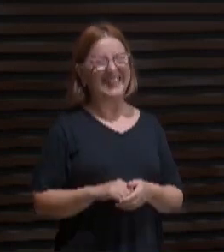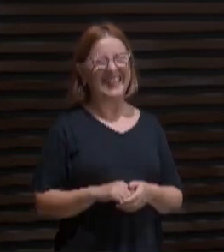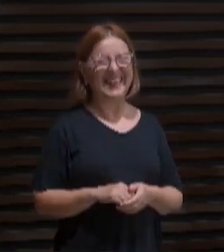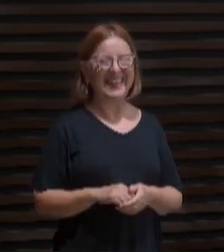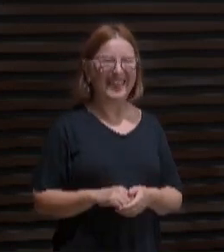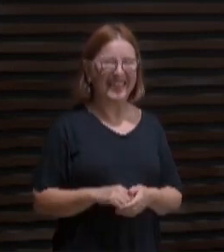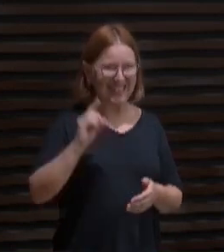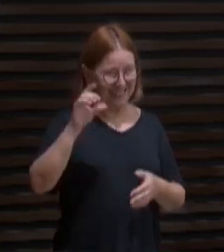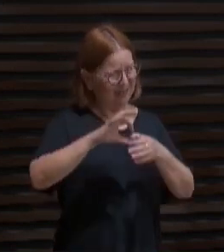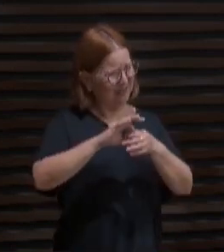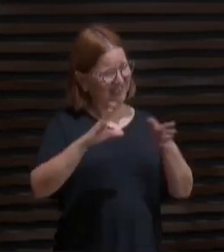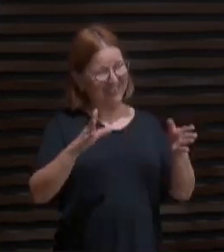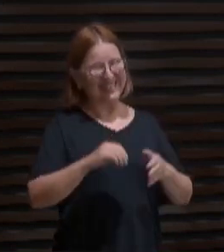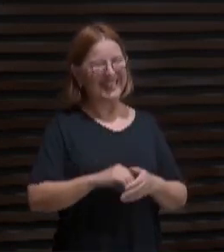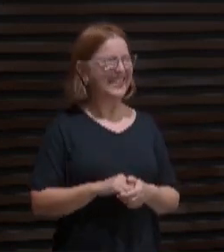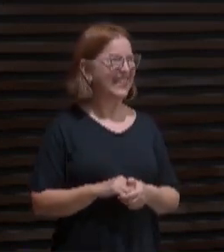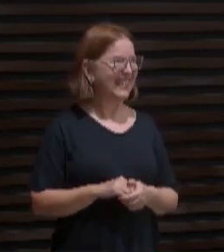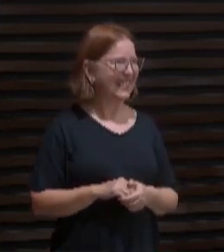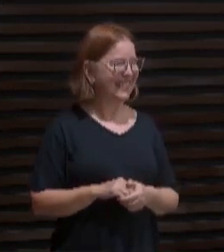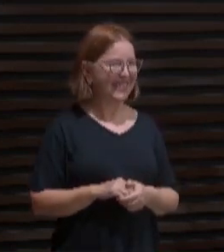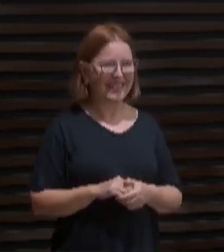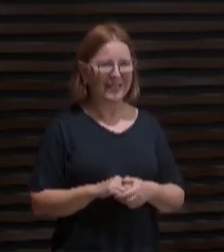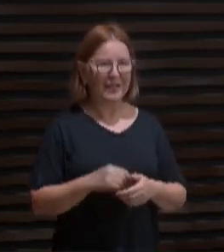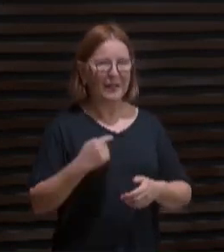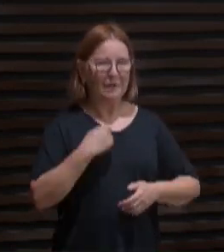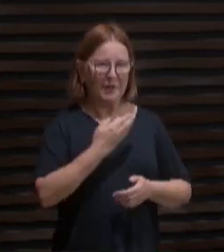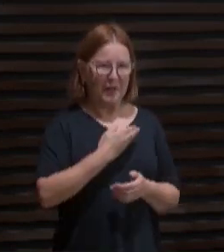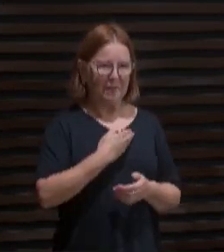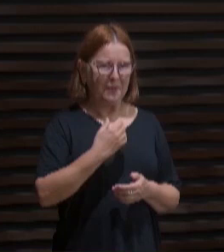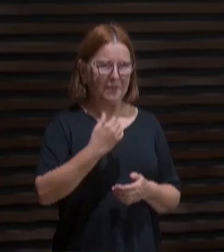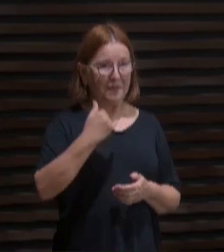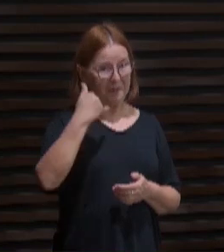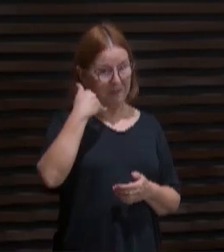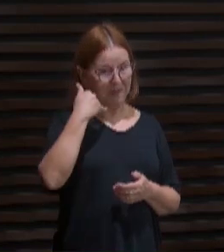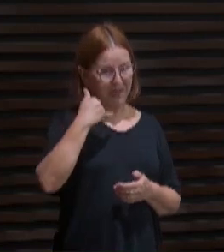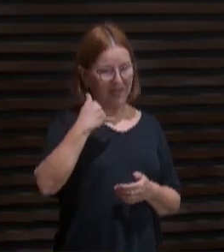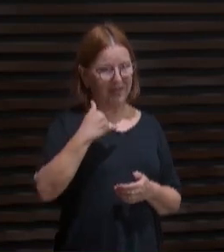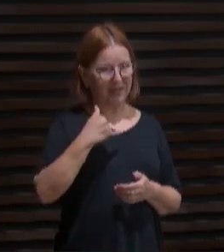vezes, você vai ou não vai? Eu digo, deixa o Senhor dizer se eu posso ou não posso.